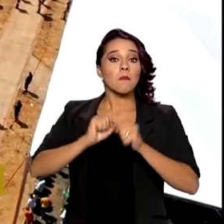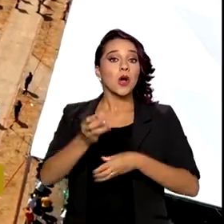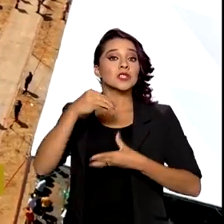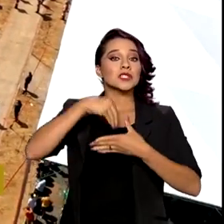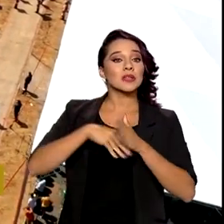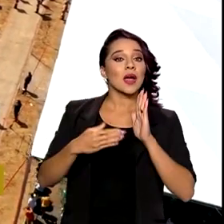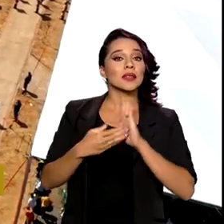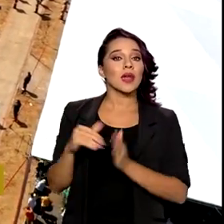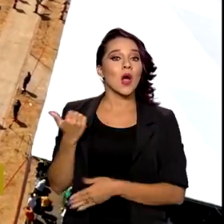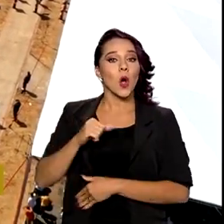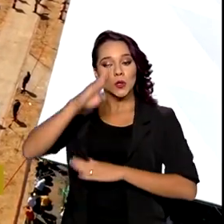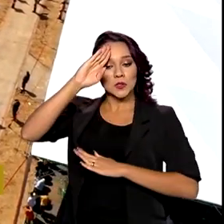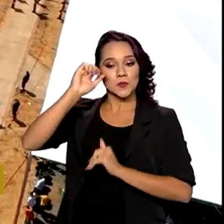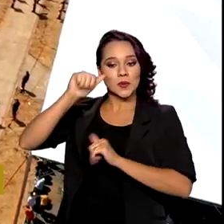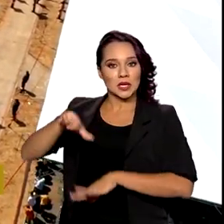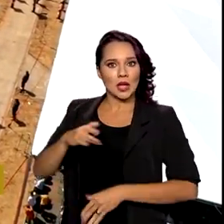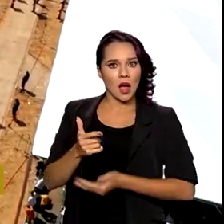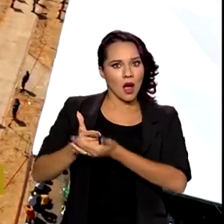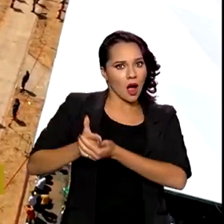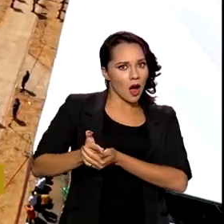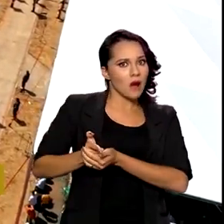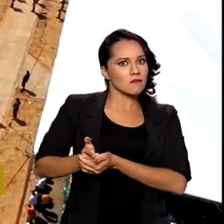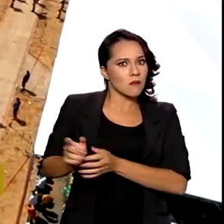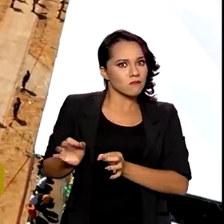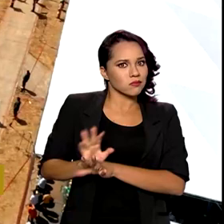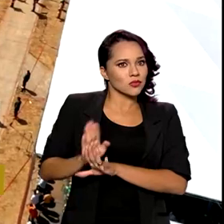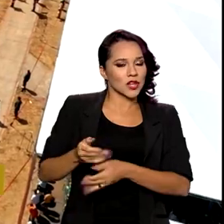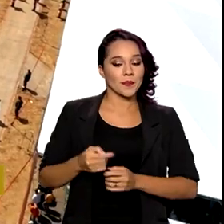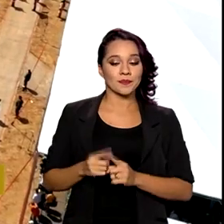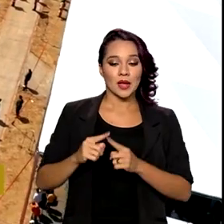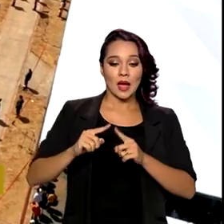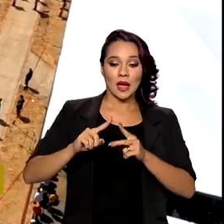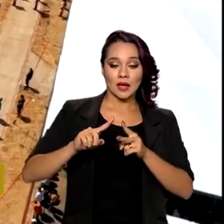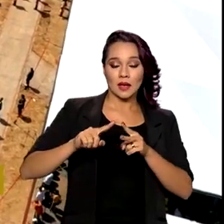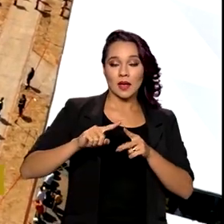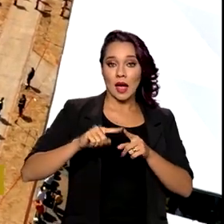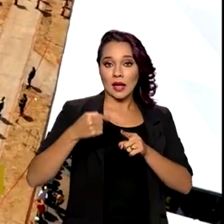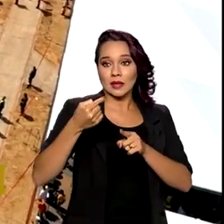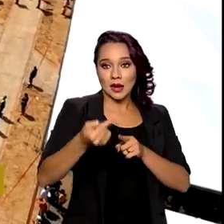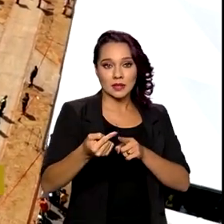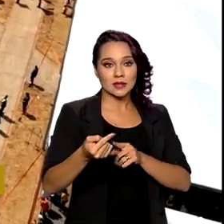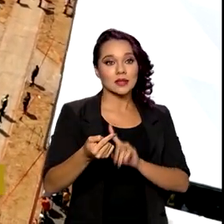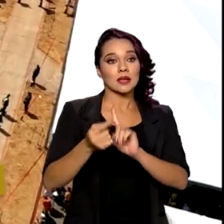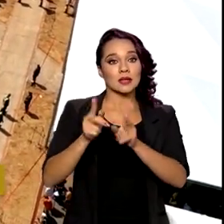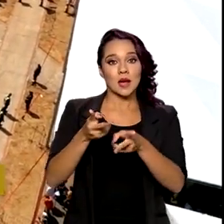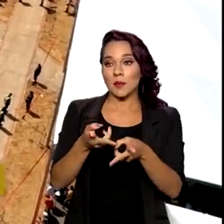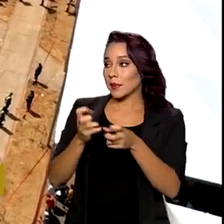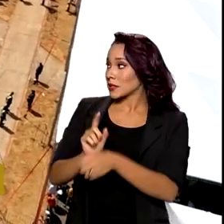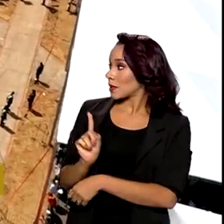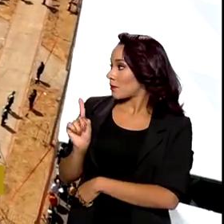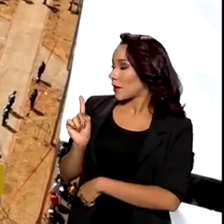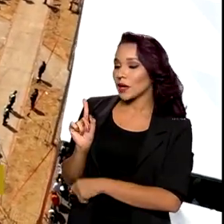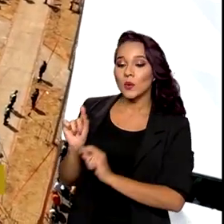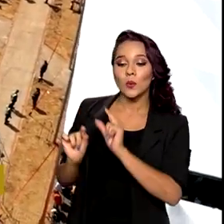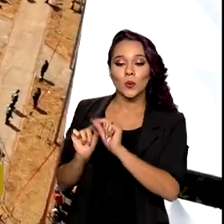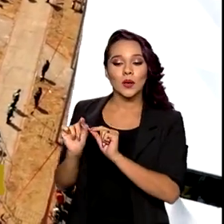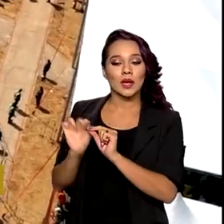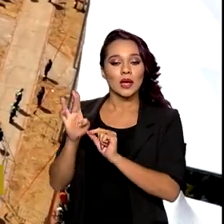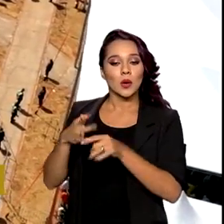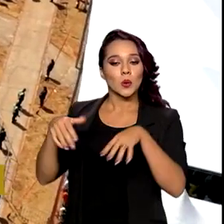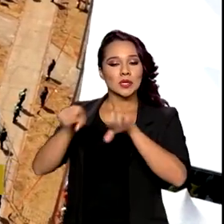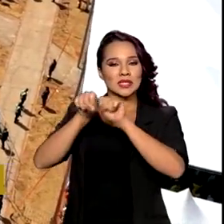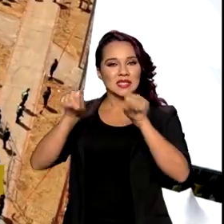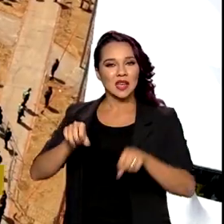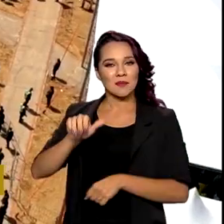até 11 militares armados e equipados também. Atrás do CLANF, podemos observar o sistema